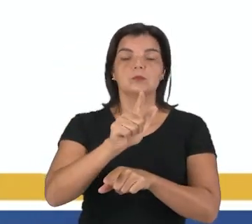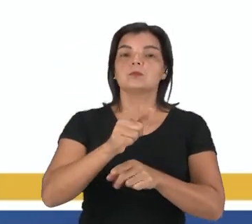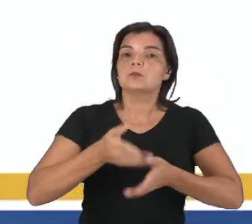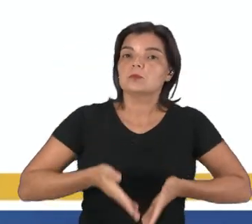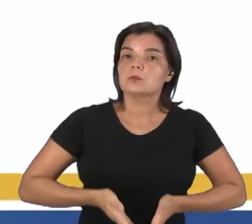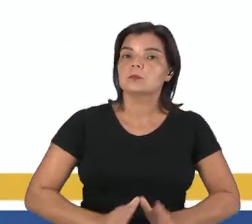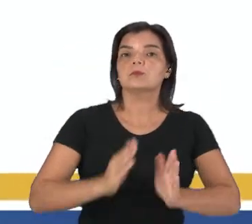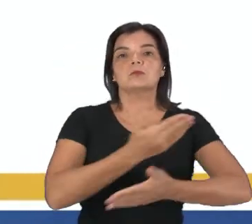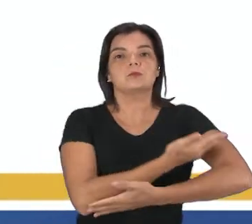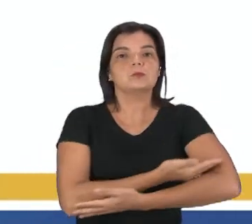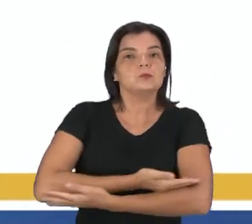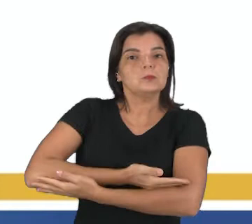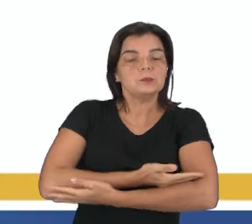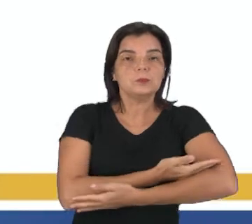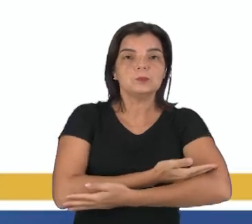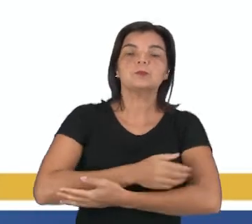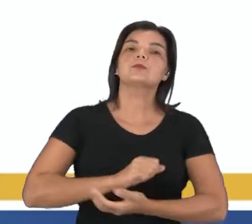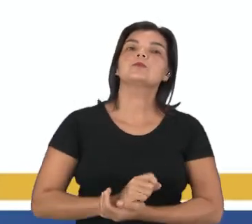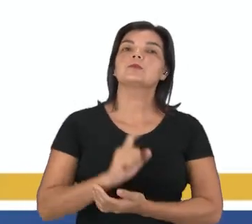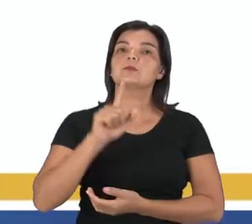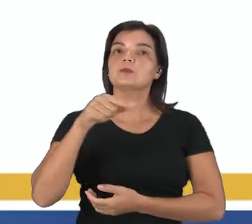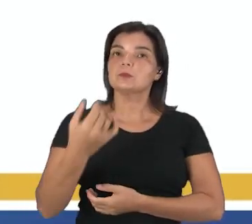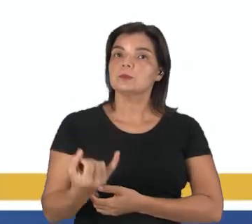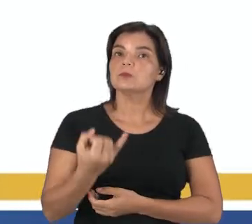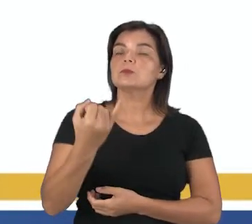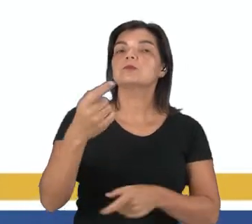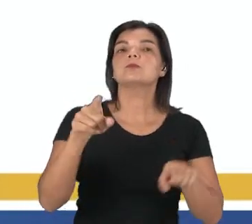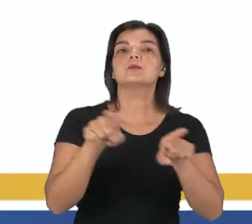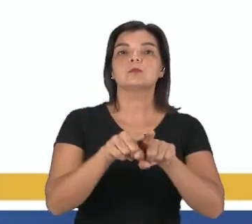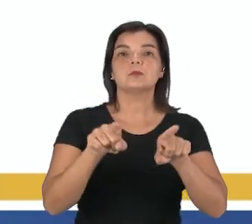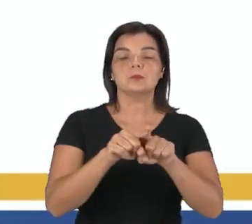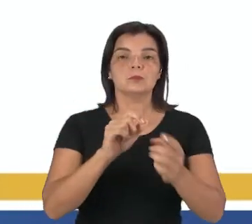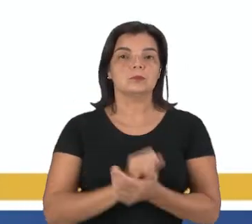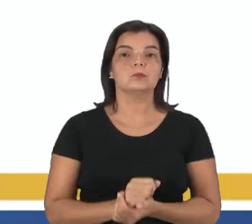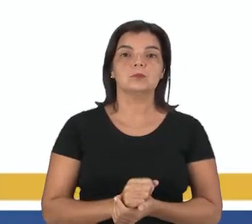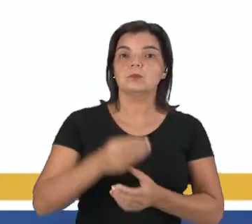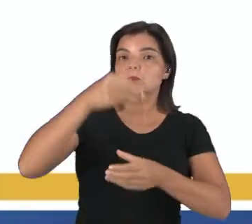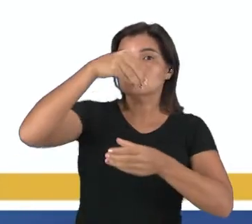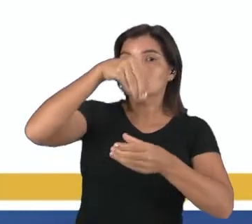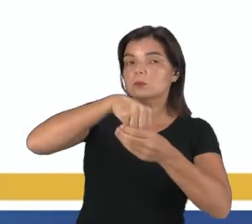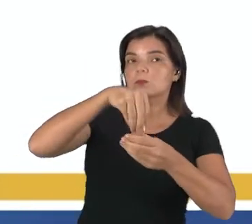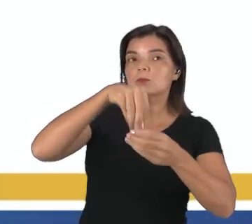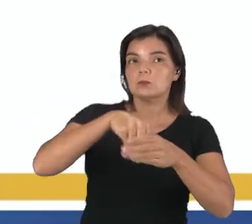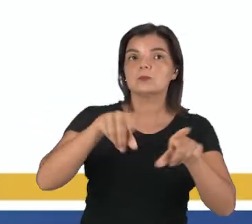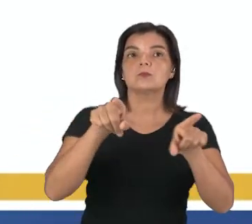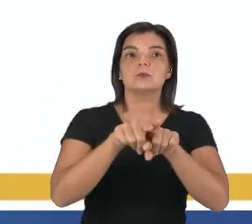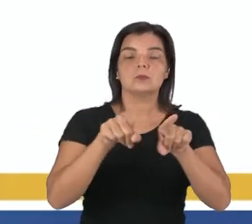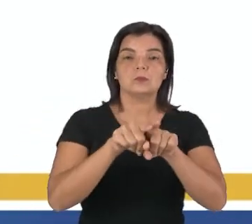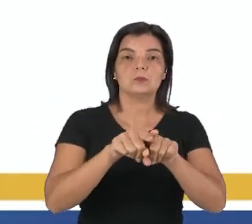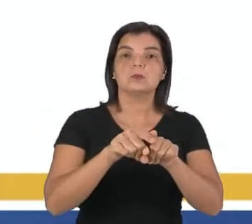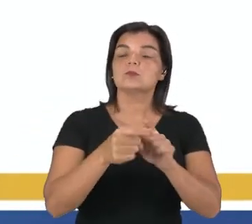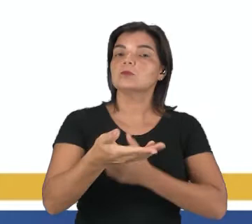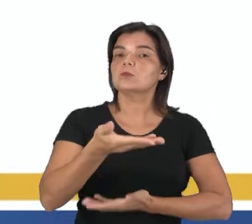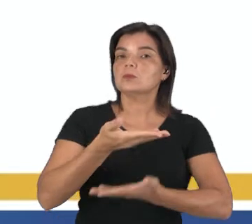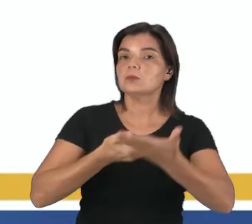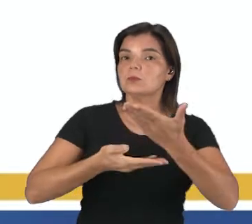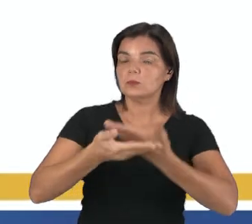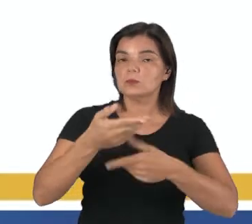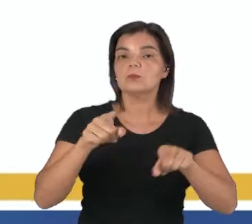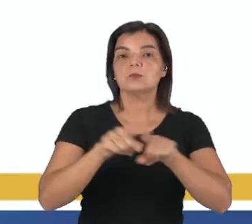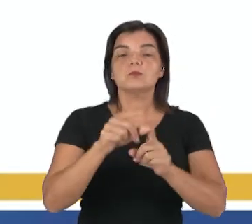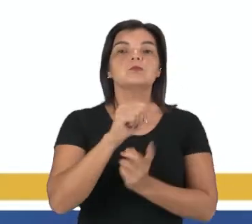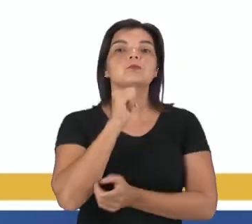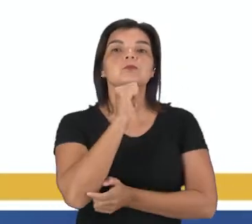a saída do bebê. Outro ponto importante da gente destacar é que esses órgãos internos, eles vão ter total relação com o